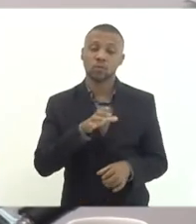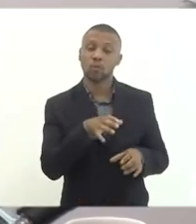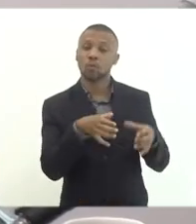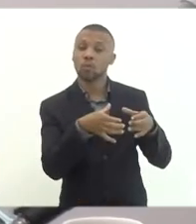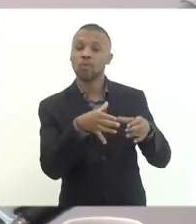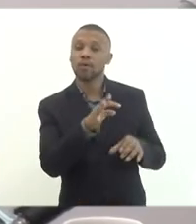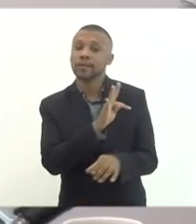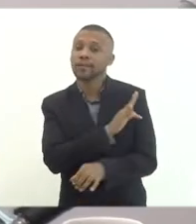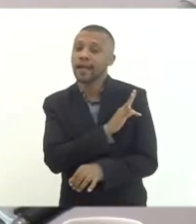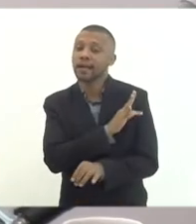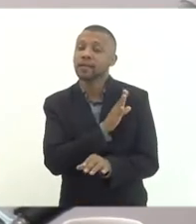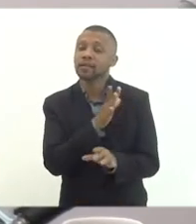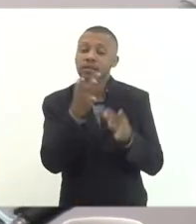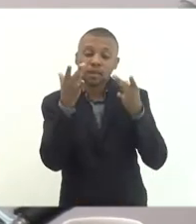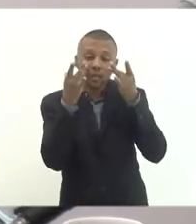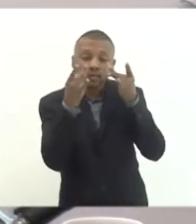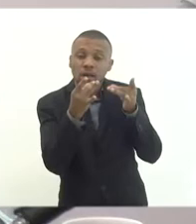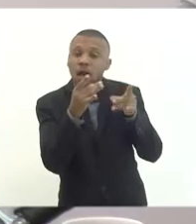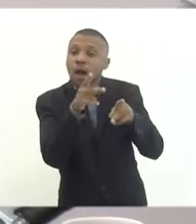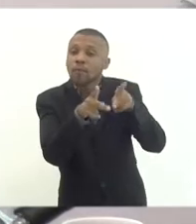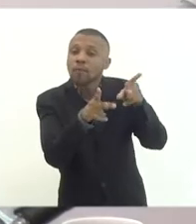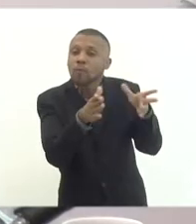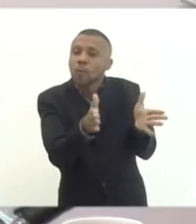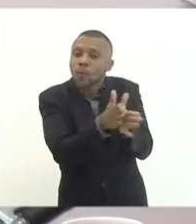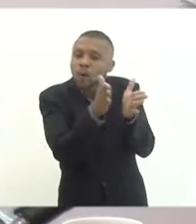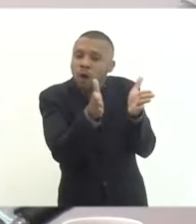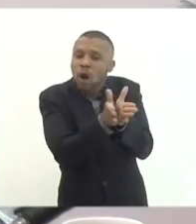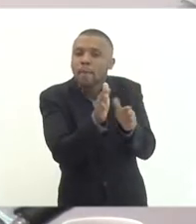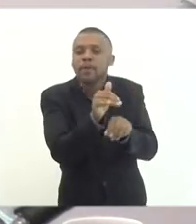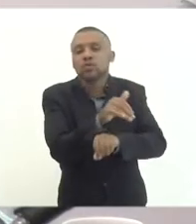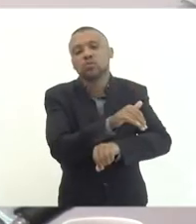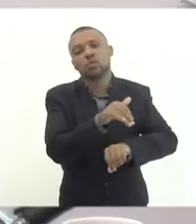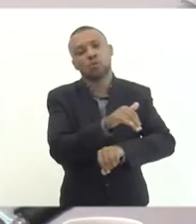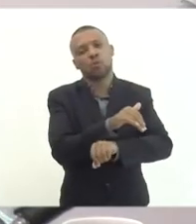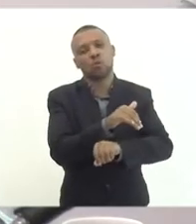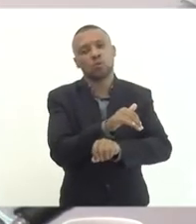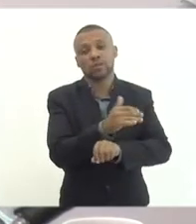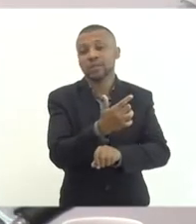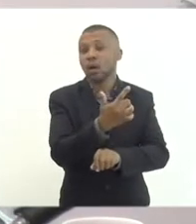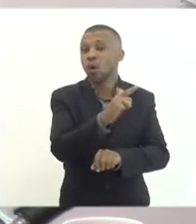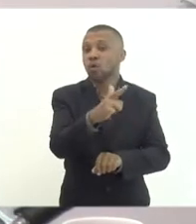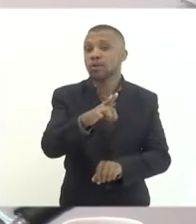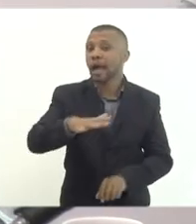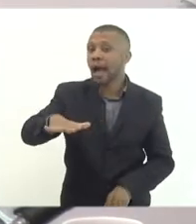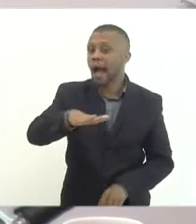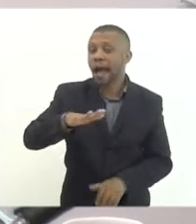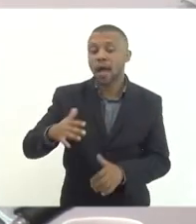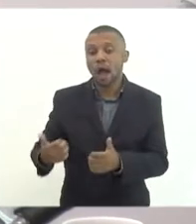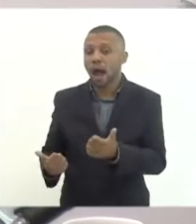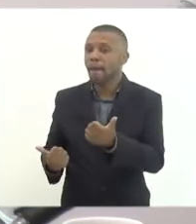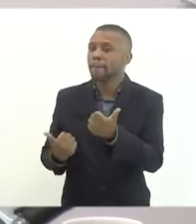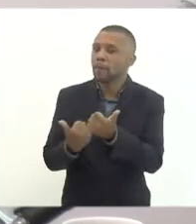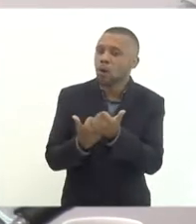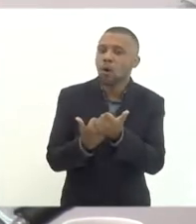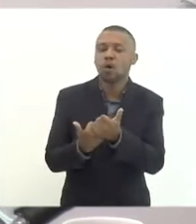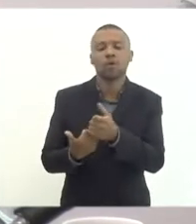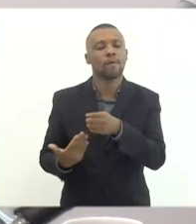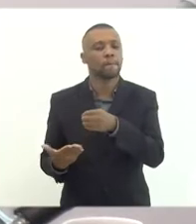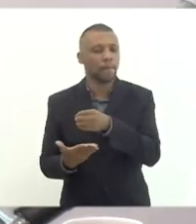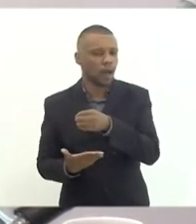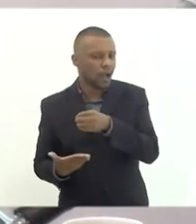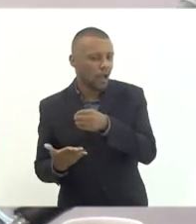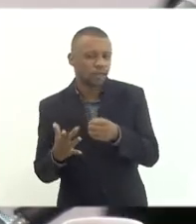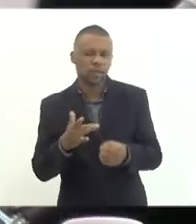cuida da população em situação de rua e junto com outras áreas técnicas também o apoio todo o apoio atenção primária à saúde das